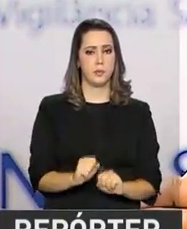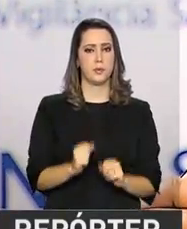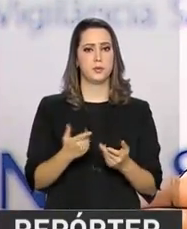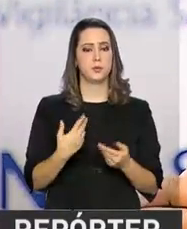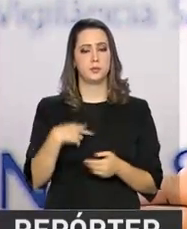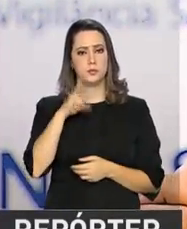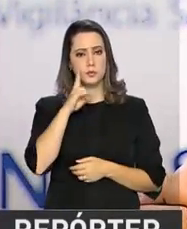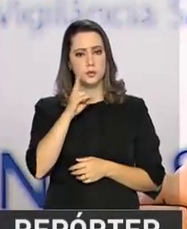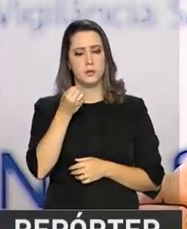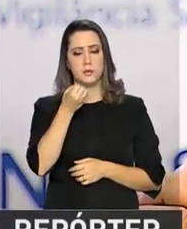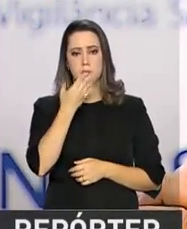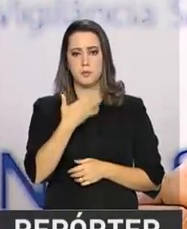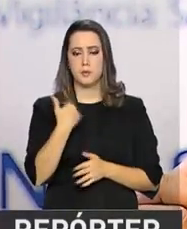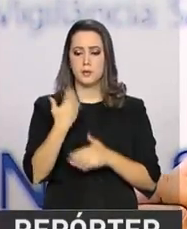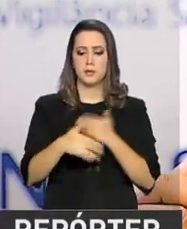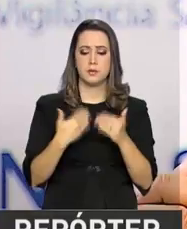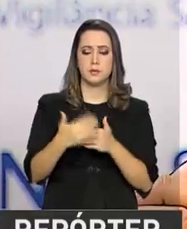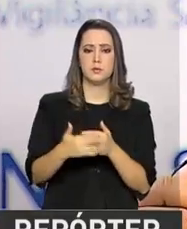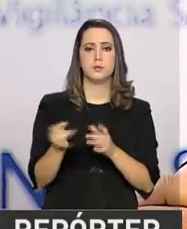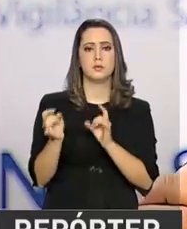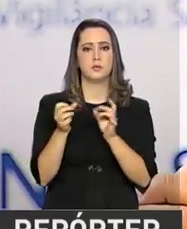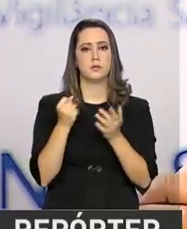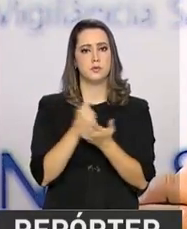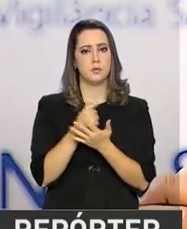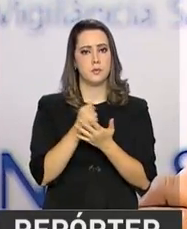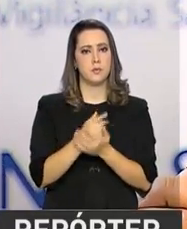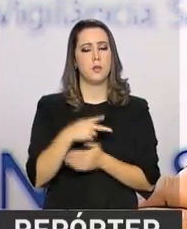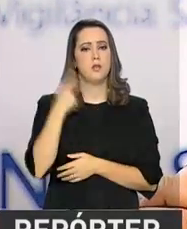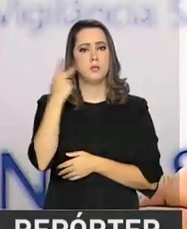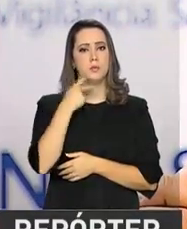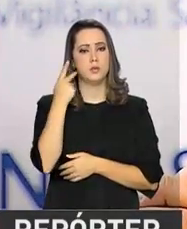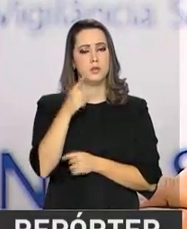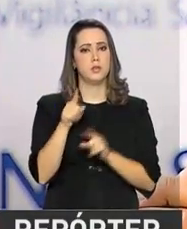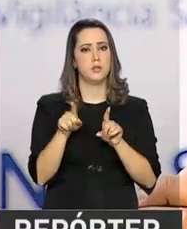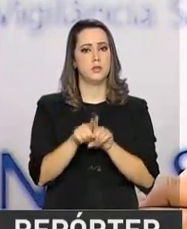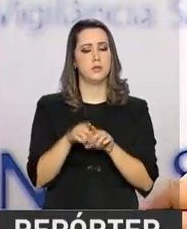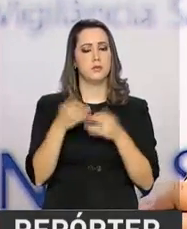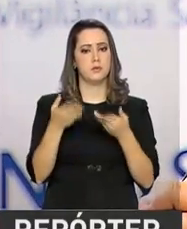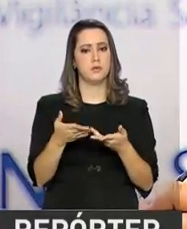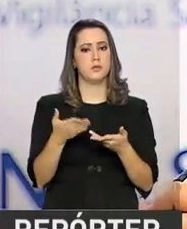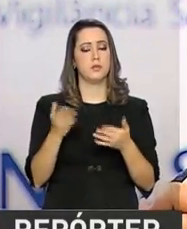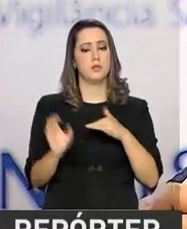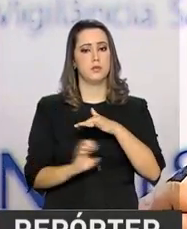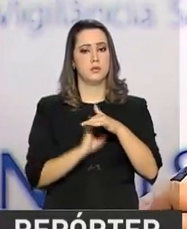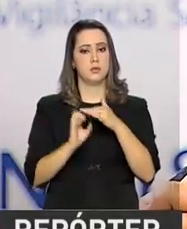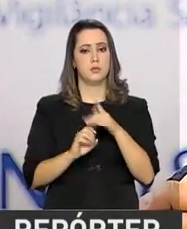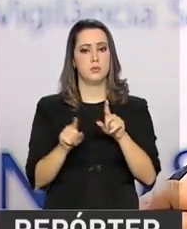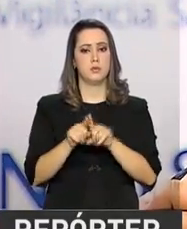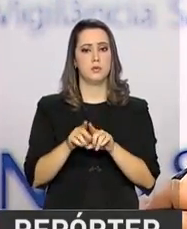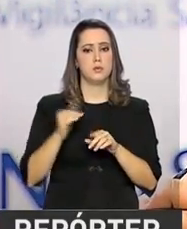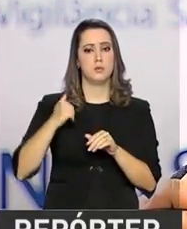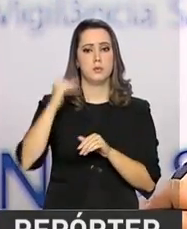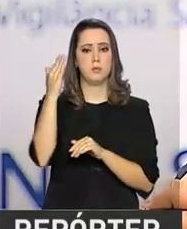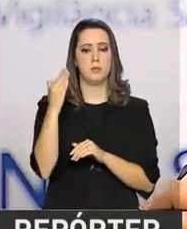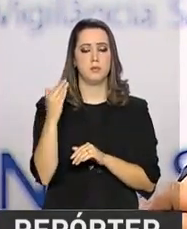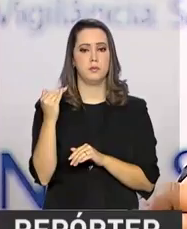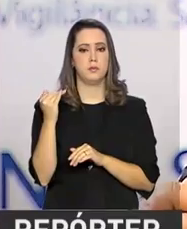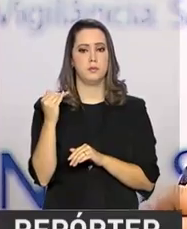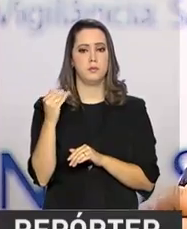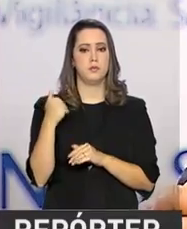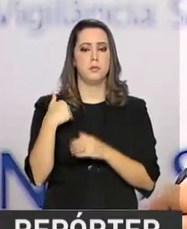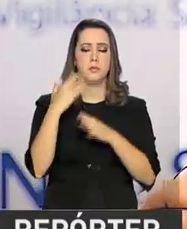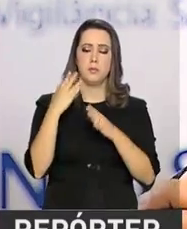analisar bem as tendências do mercado e ter políticas relativas à a a esse mercado para torná-lo ainda mais é